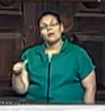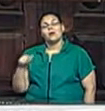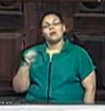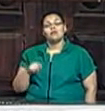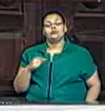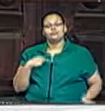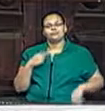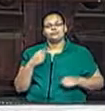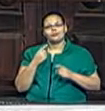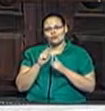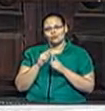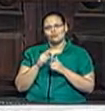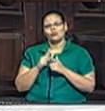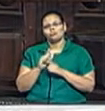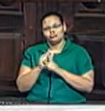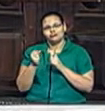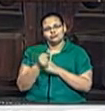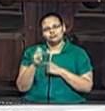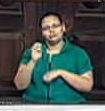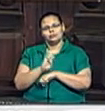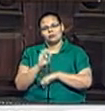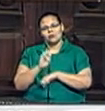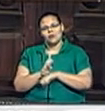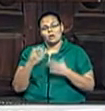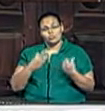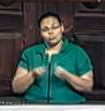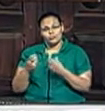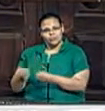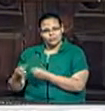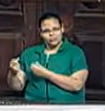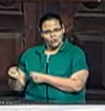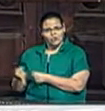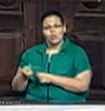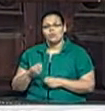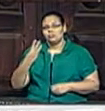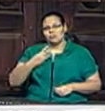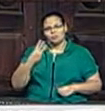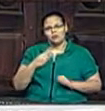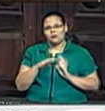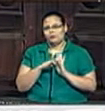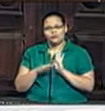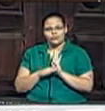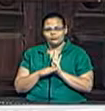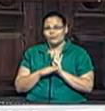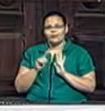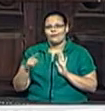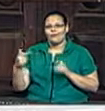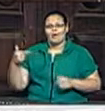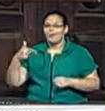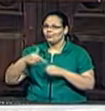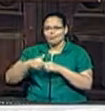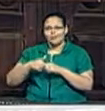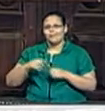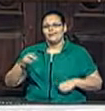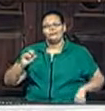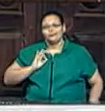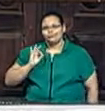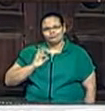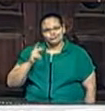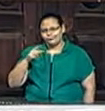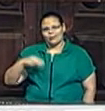desse Estado. A aprovação das 13 medidas restantes, senhor presidente, não vai botar gasolina no carro da PM, não vai pagar